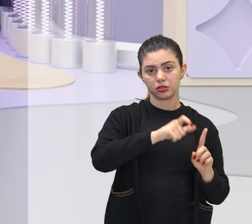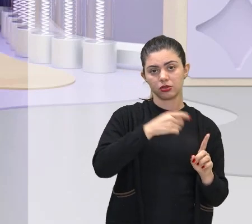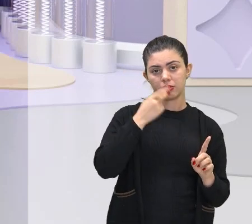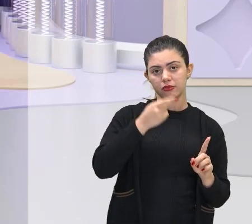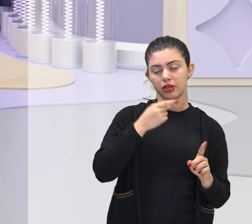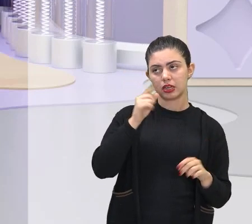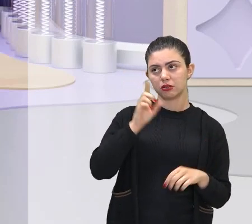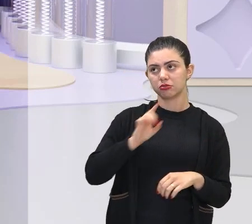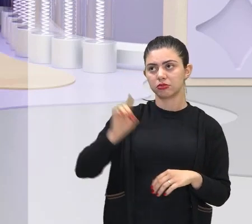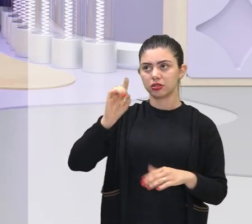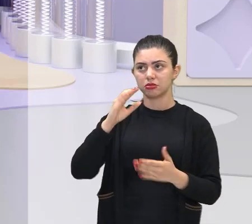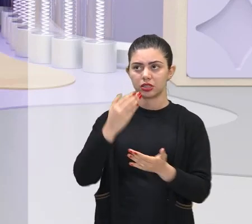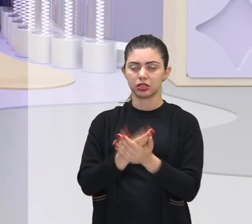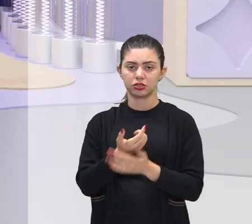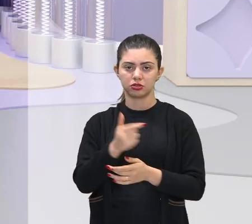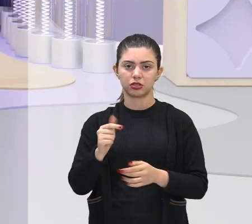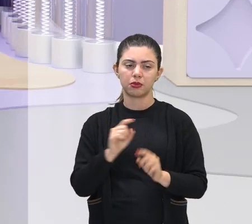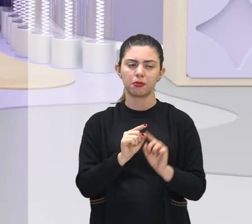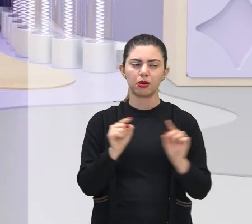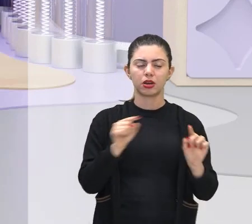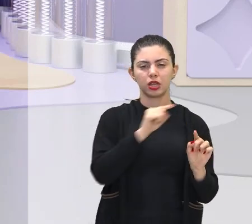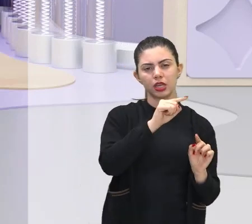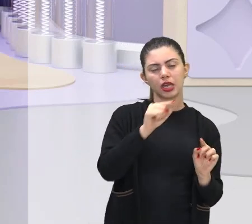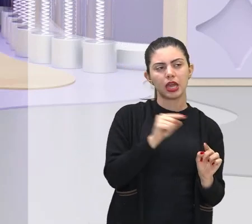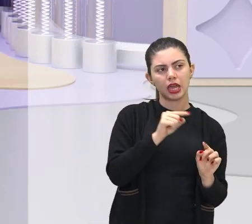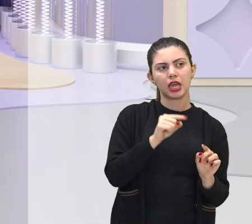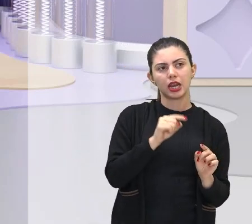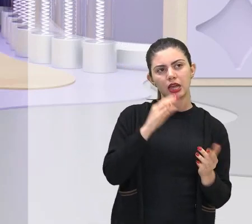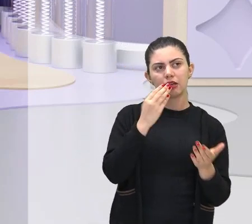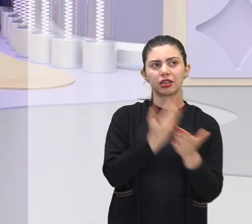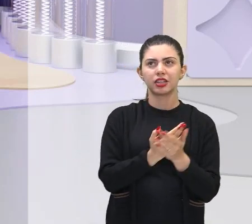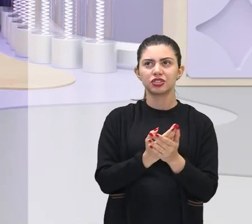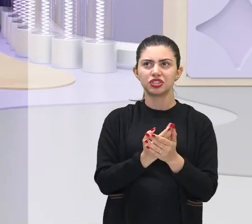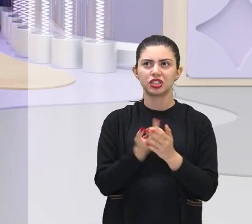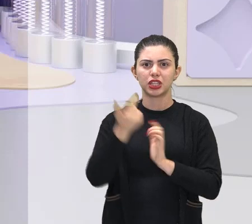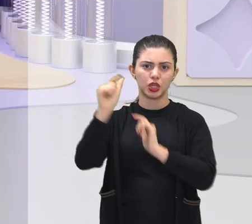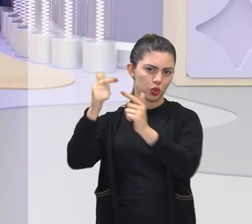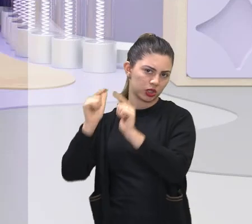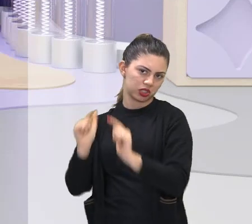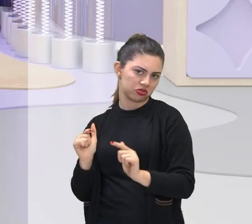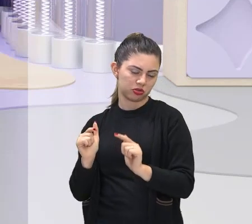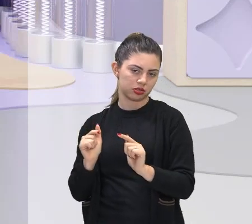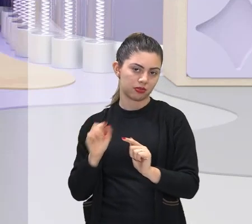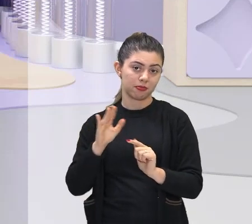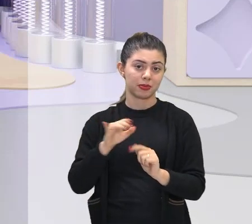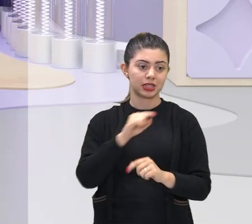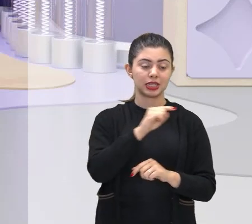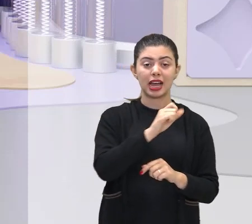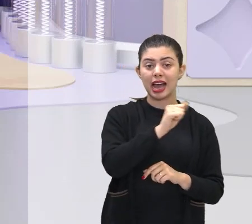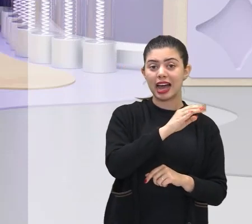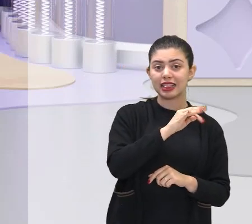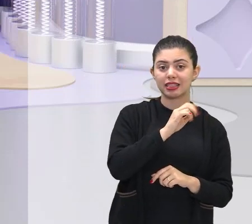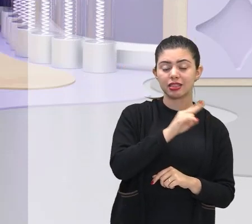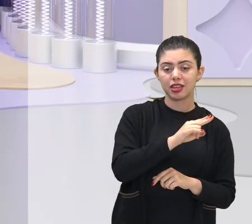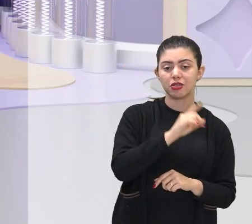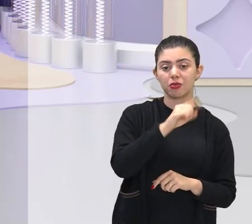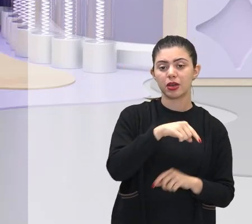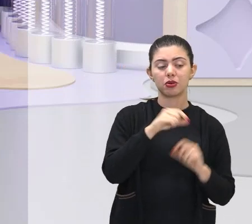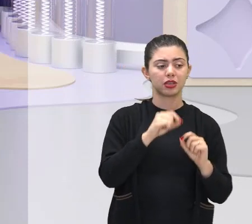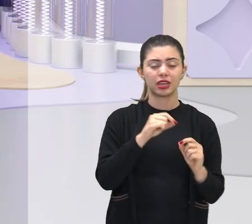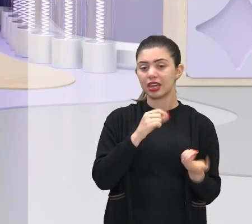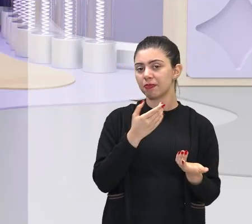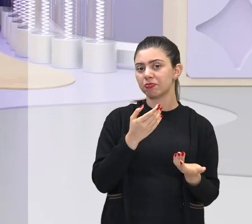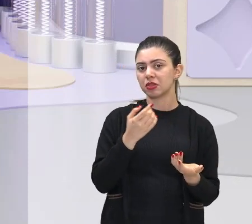tem determinadas superstições, então ela não é ateia, porque o ateísmo ele é a negação total de qualquer